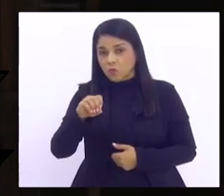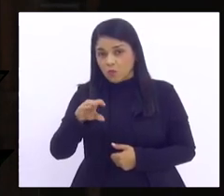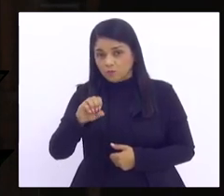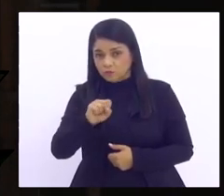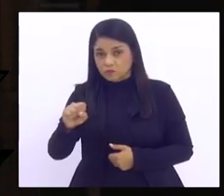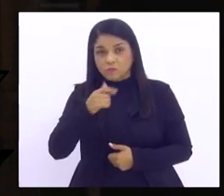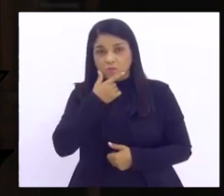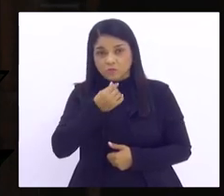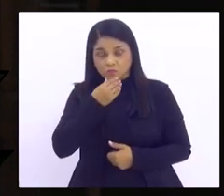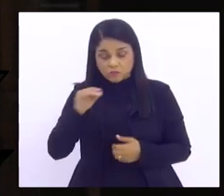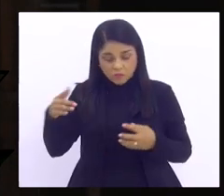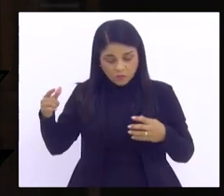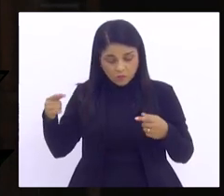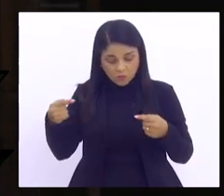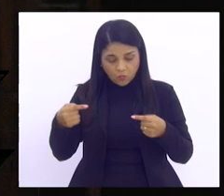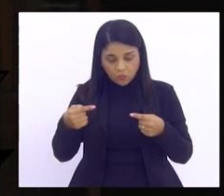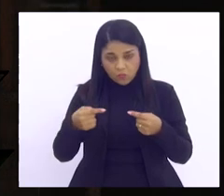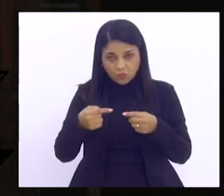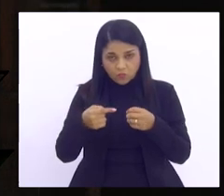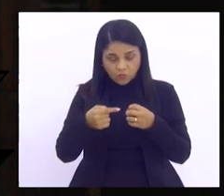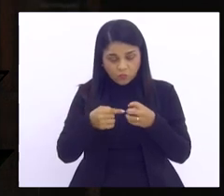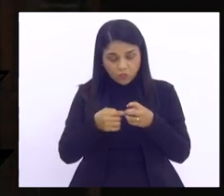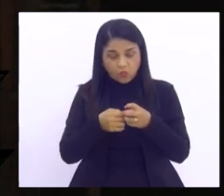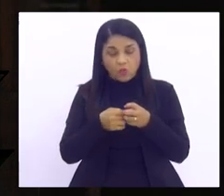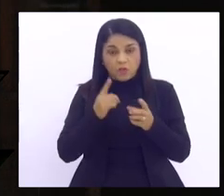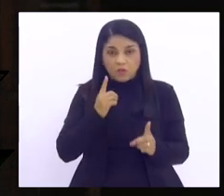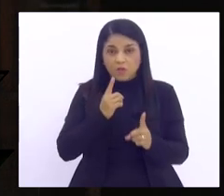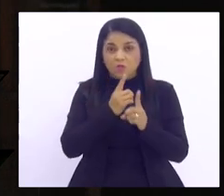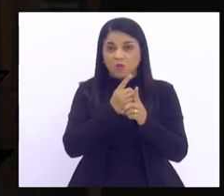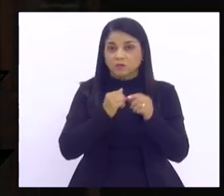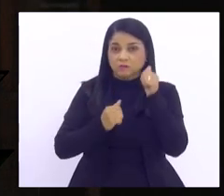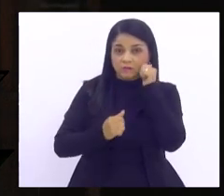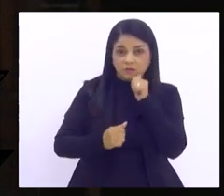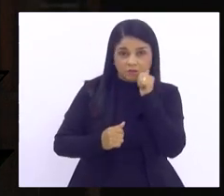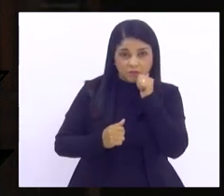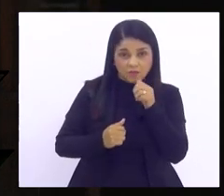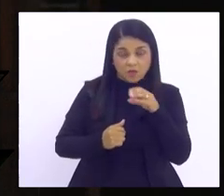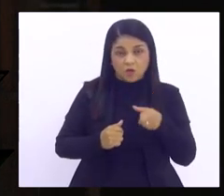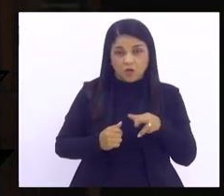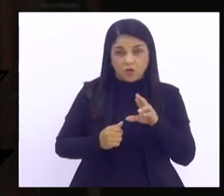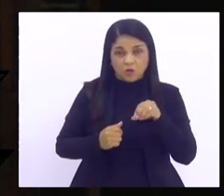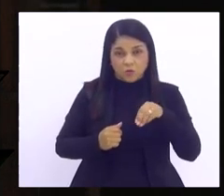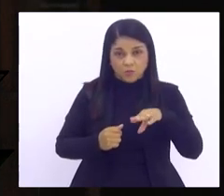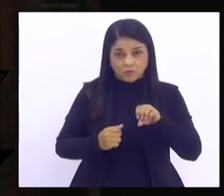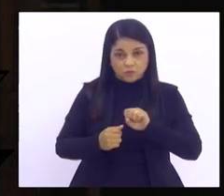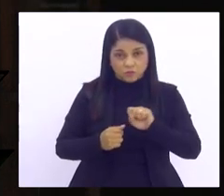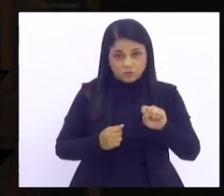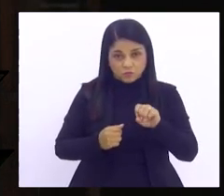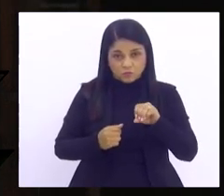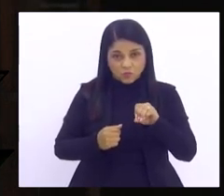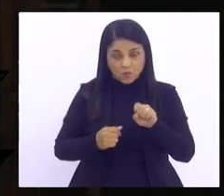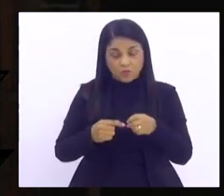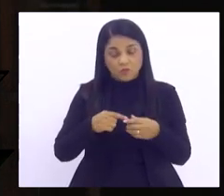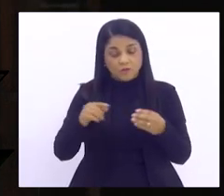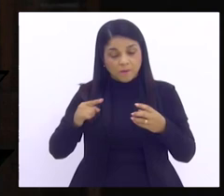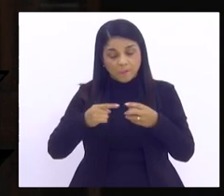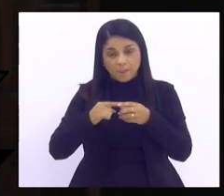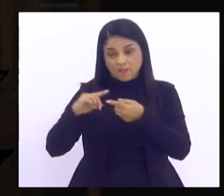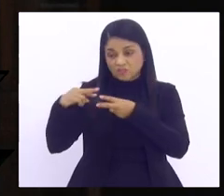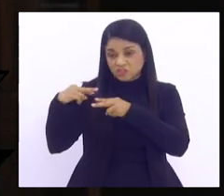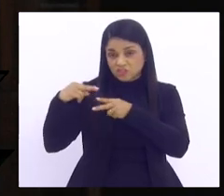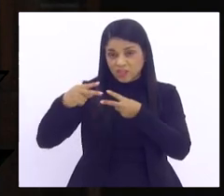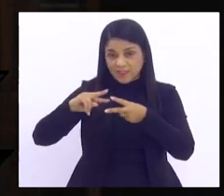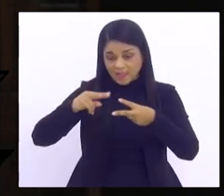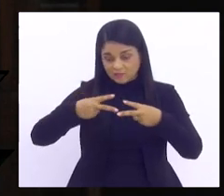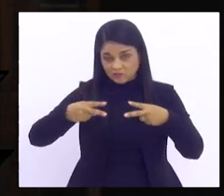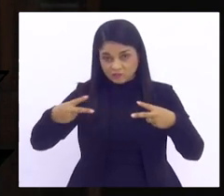com os 23 cromossomos da mulher, todos os dados genéticos que definem um novo ser humano